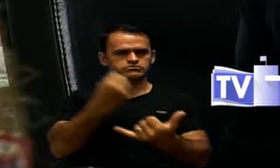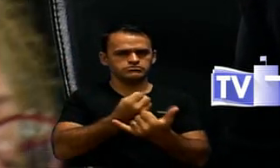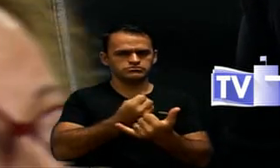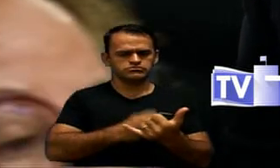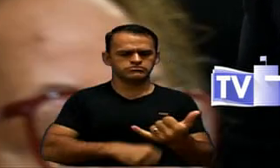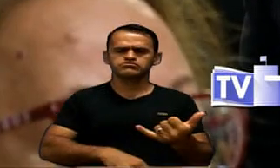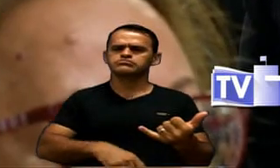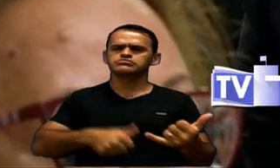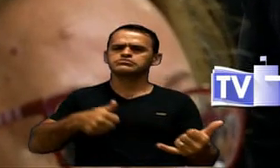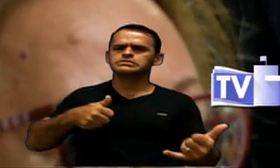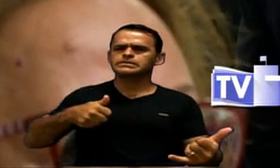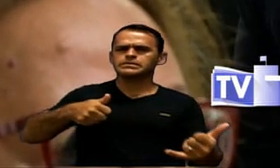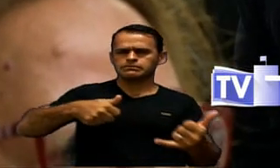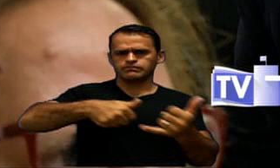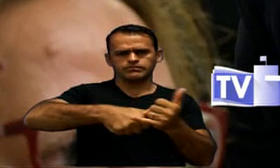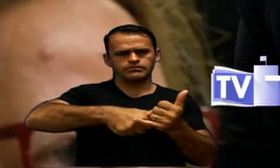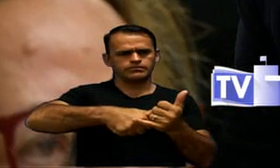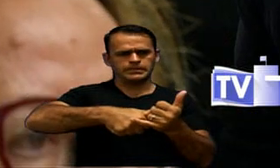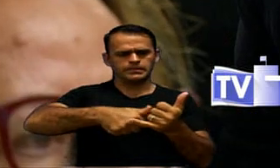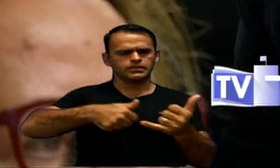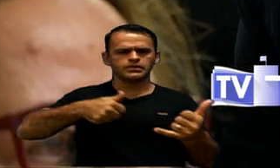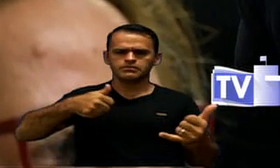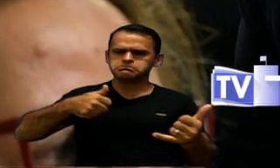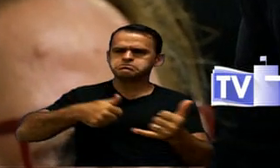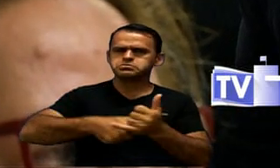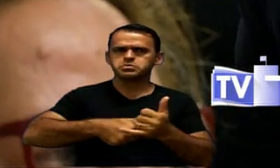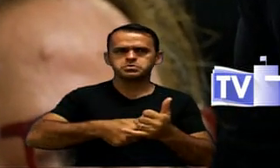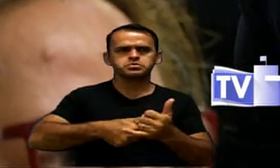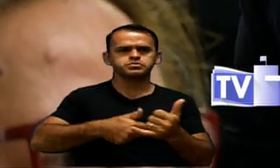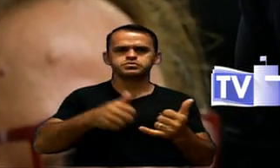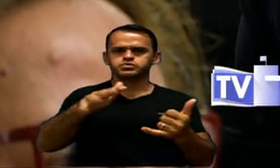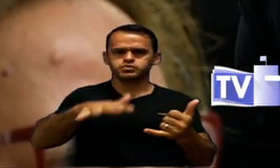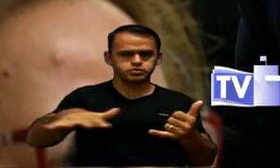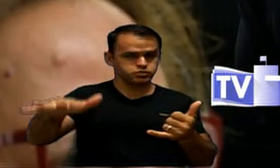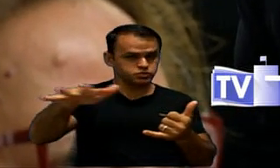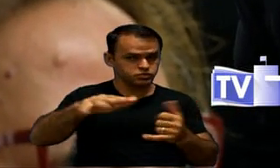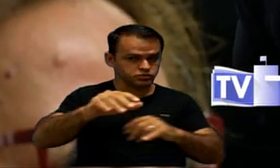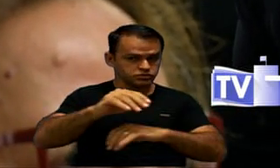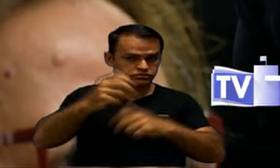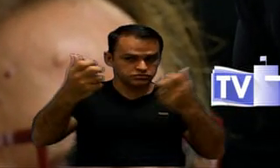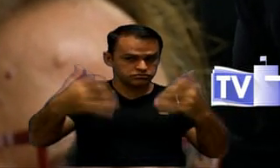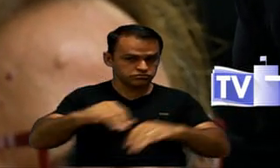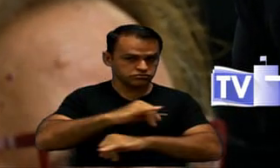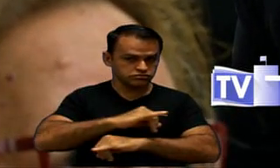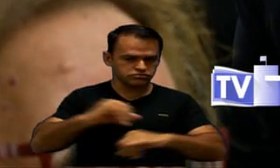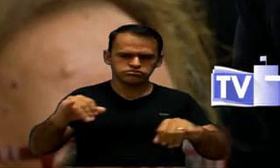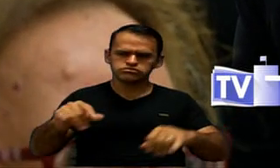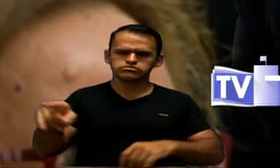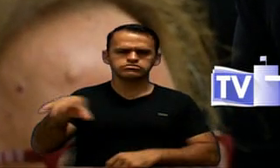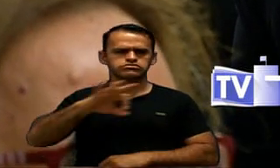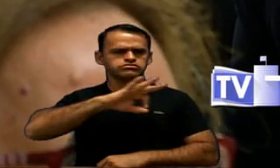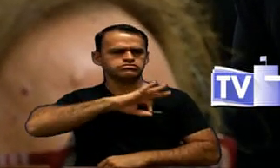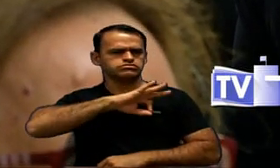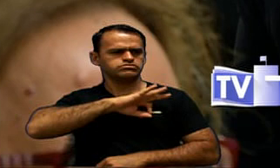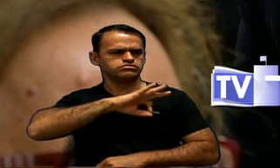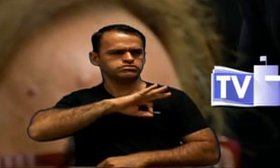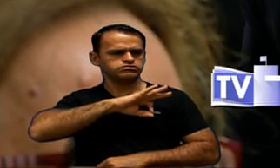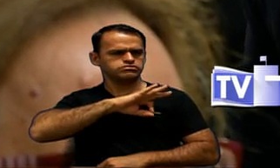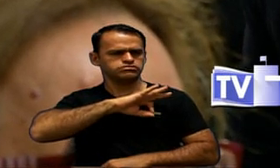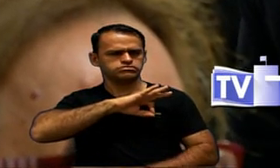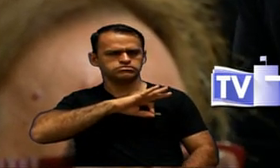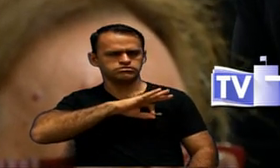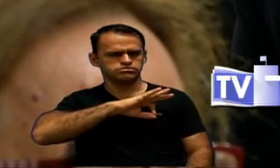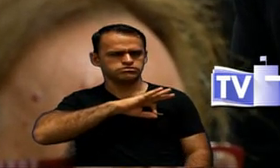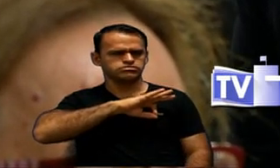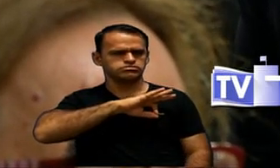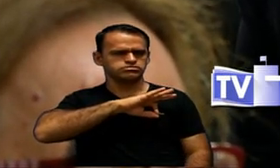Botando pânico, para que vocês todos tenham ciência, a Guarda Civil, com toda a